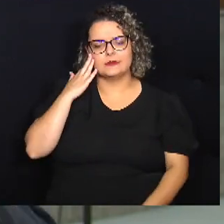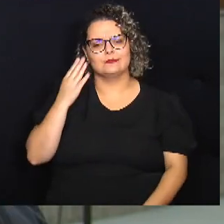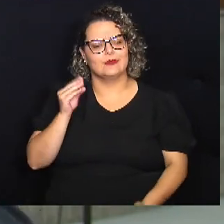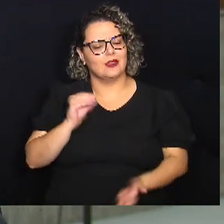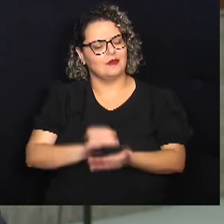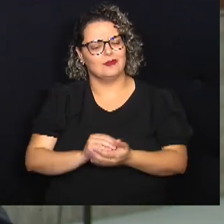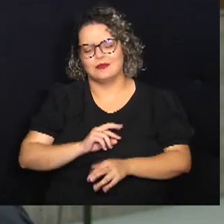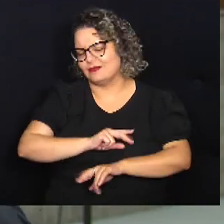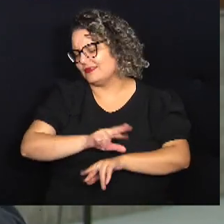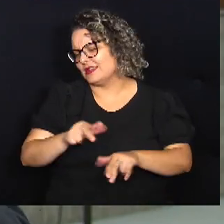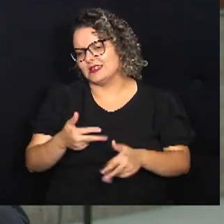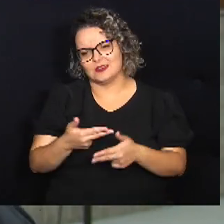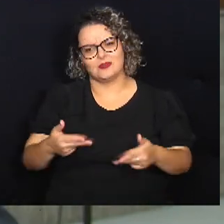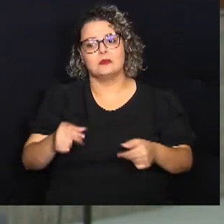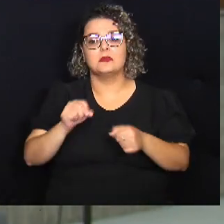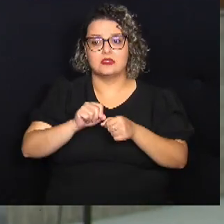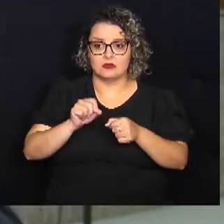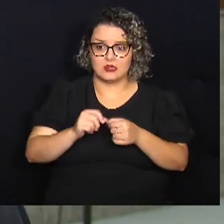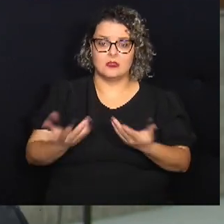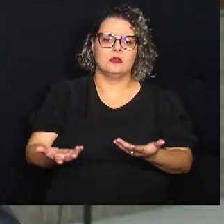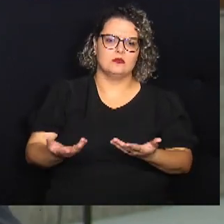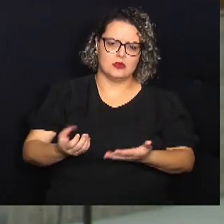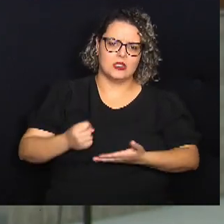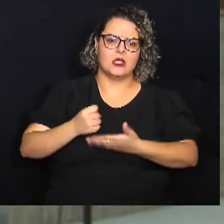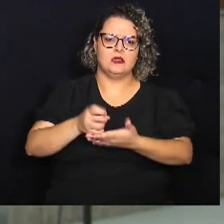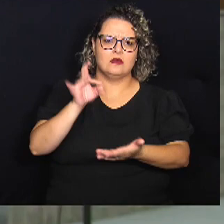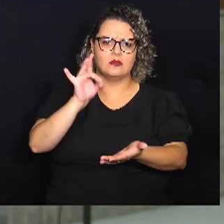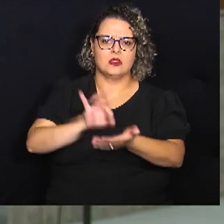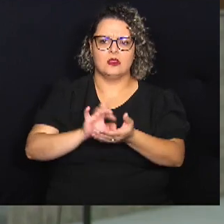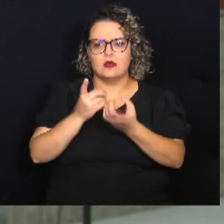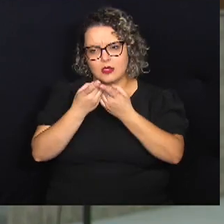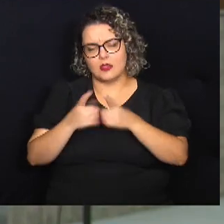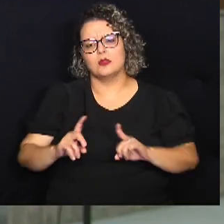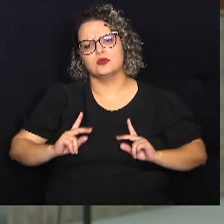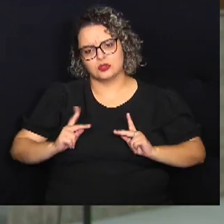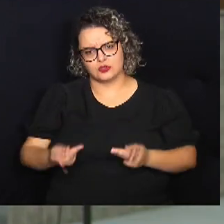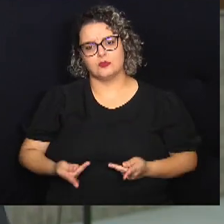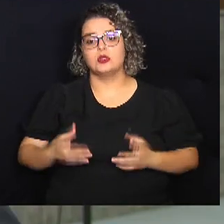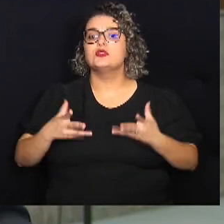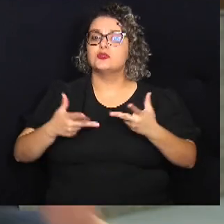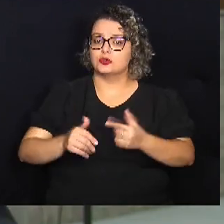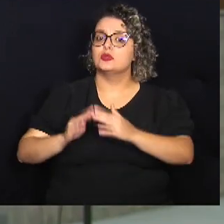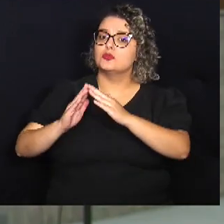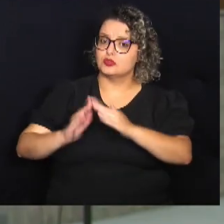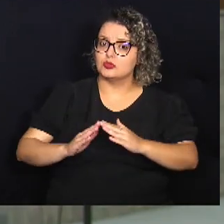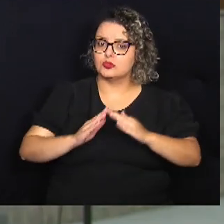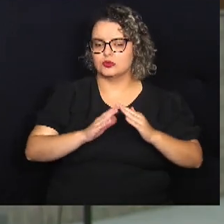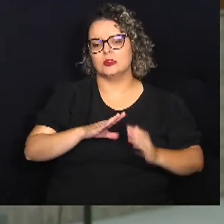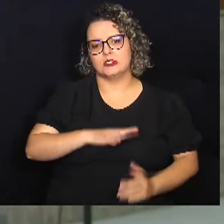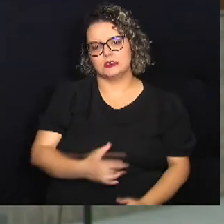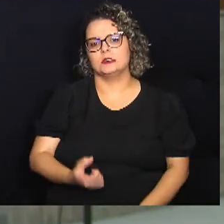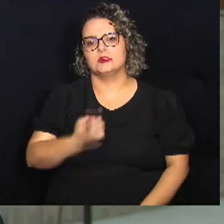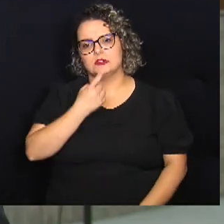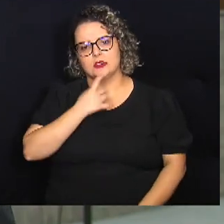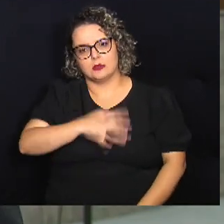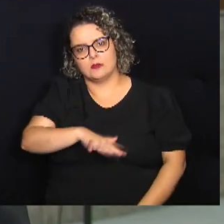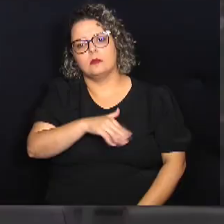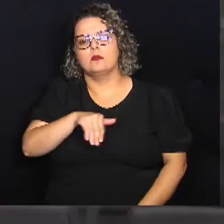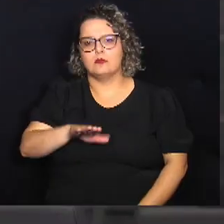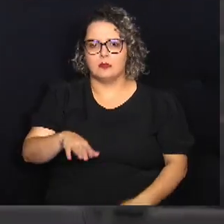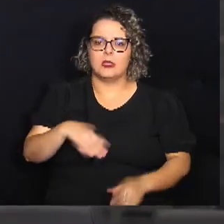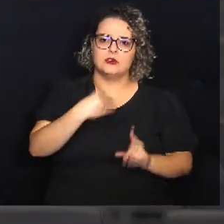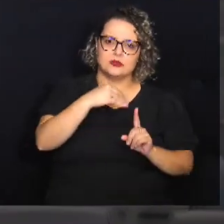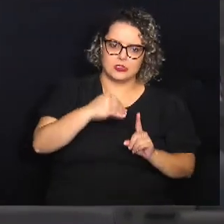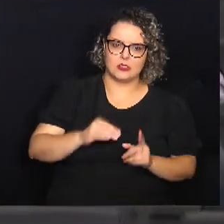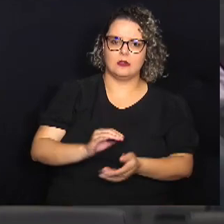bastante coisa a ser feito para levar realmente a dignidade humana à vida de todos os moradores de uma das regiões mais carentes da